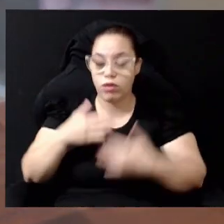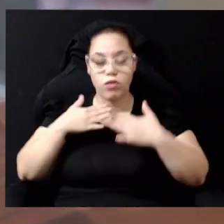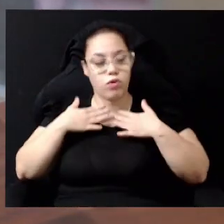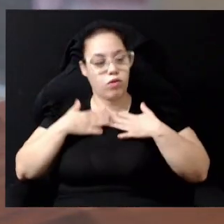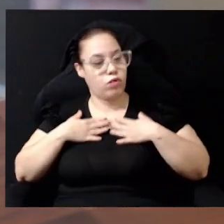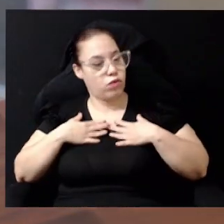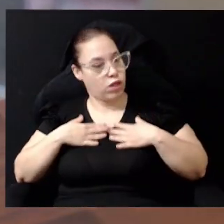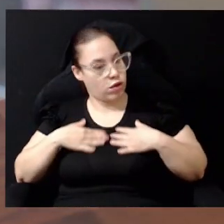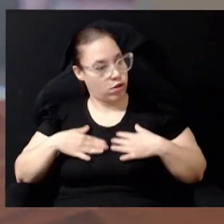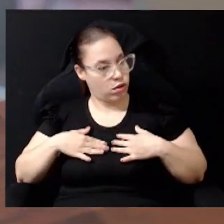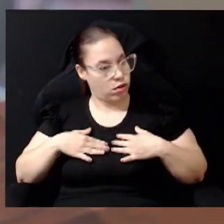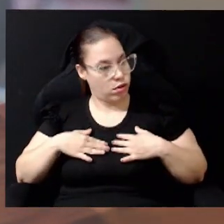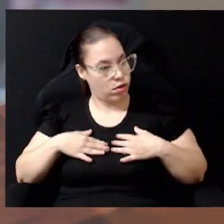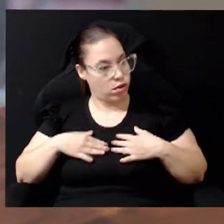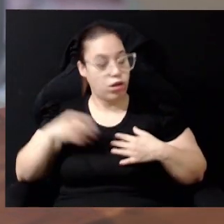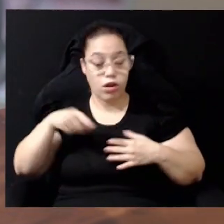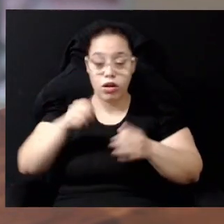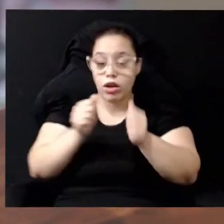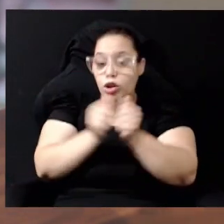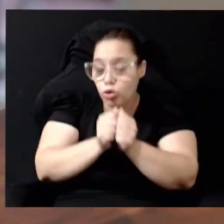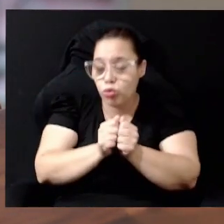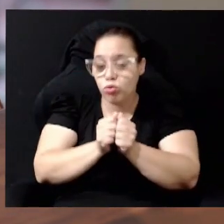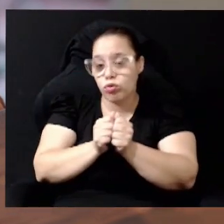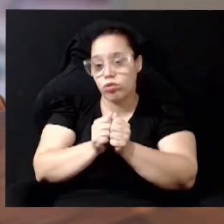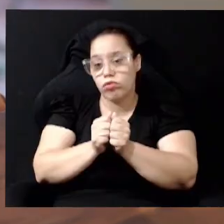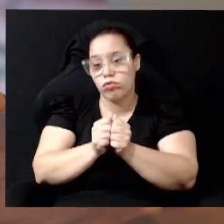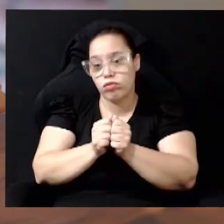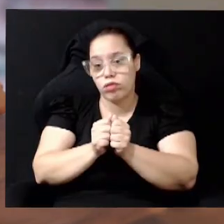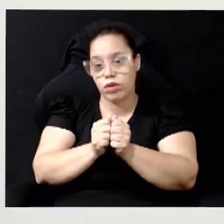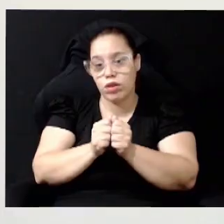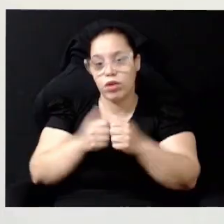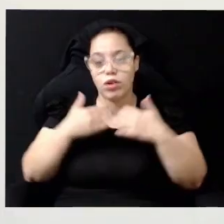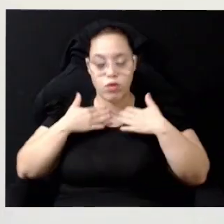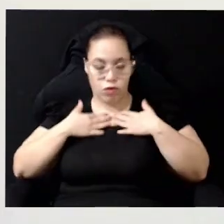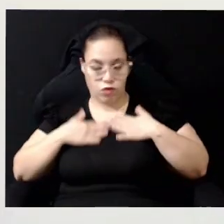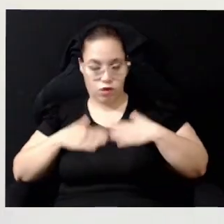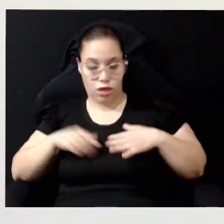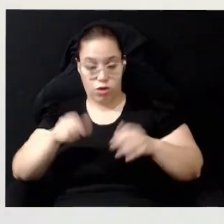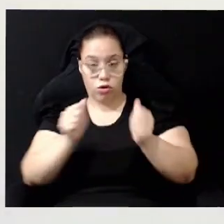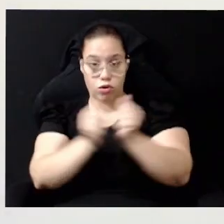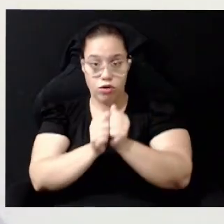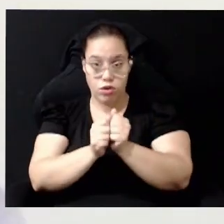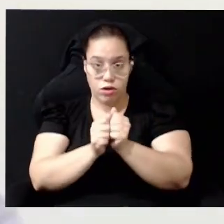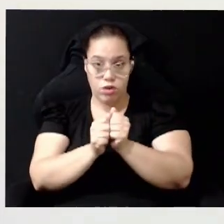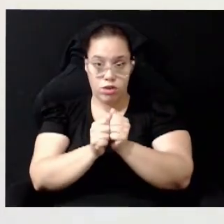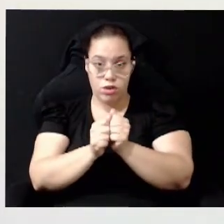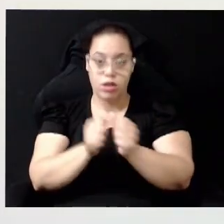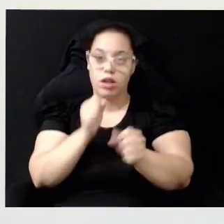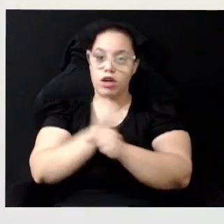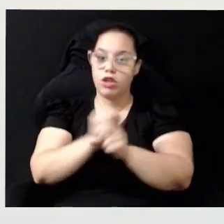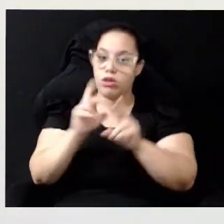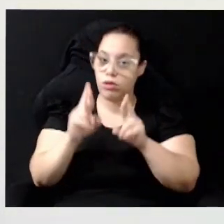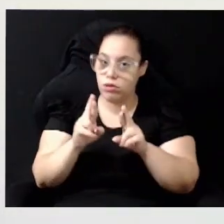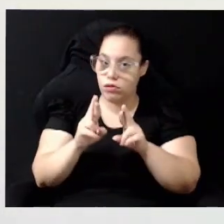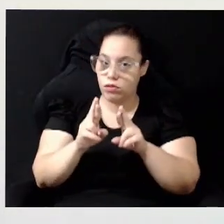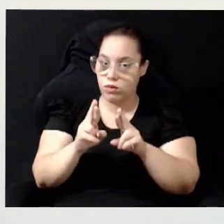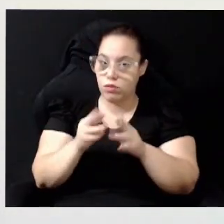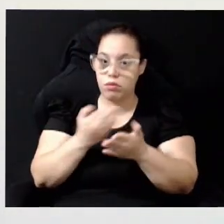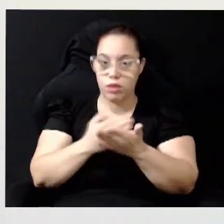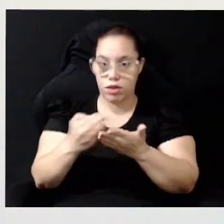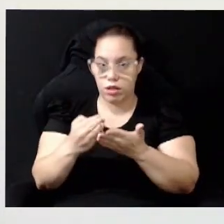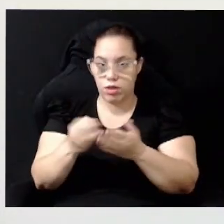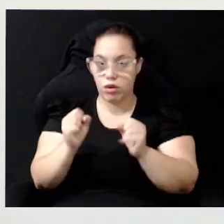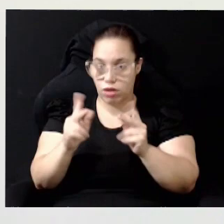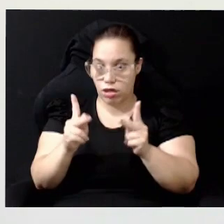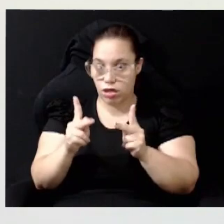se acalmar em algum momento e eu estou aqui por você. Eu também vou me acalmar junto contigo. A gente vai esperar esse momento